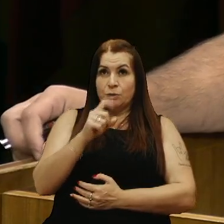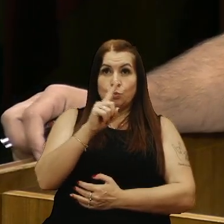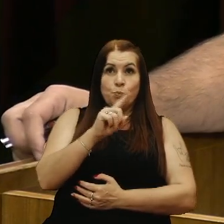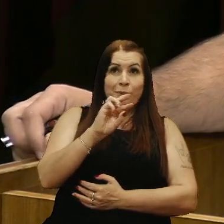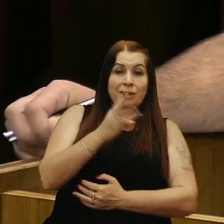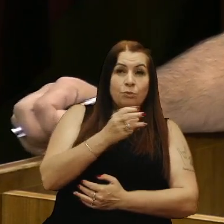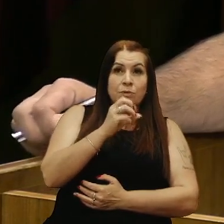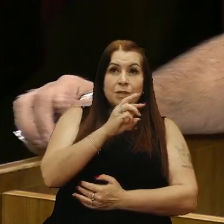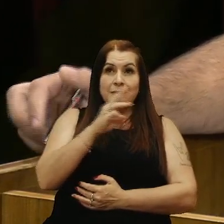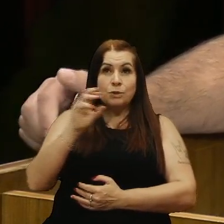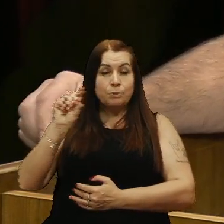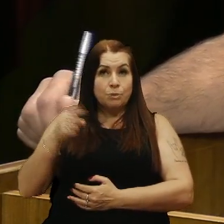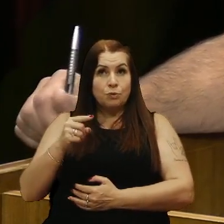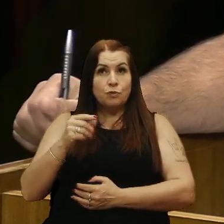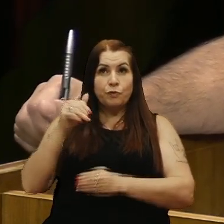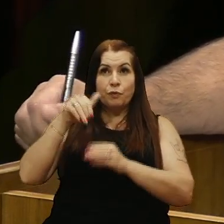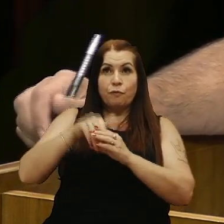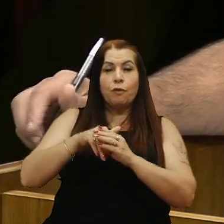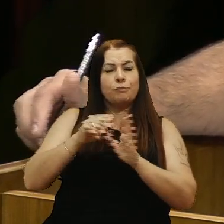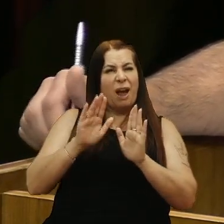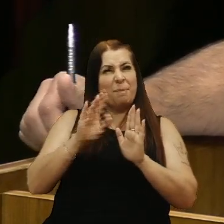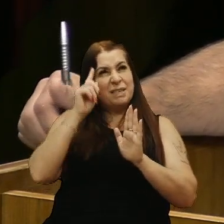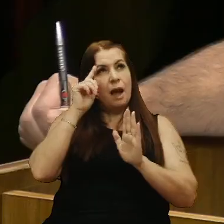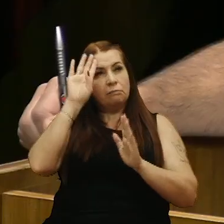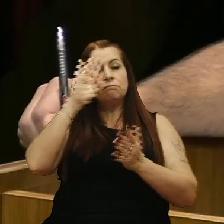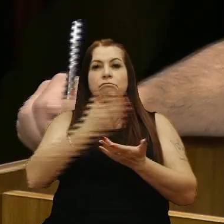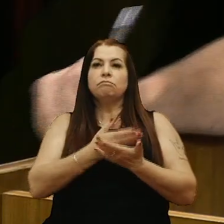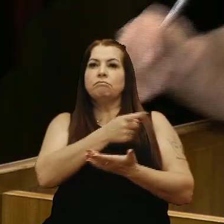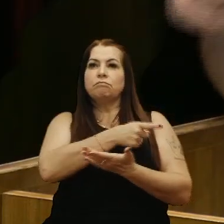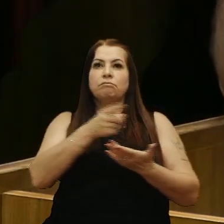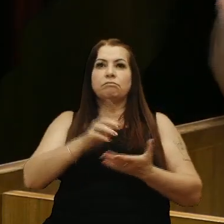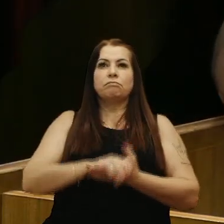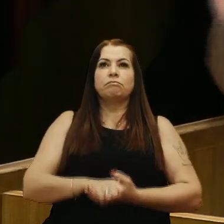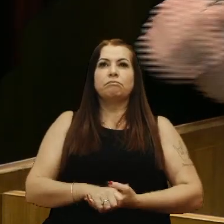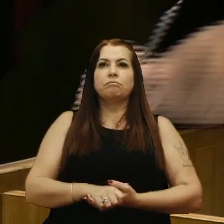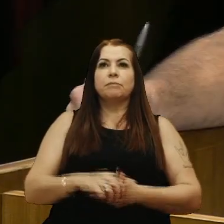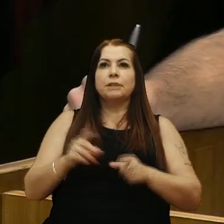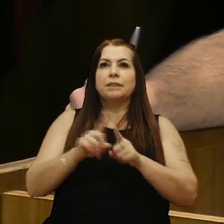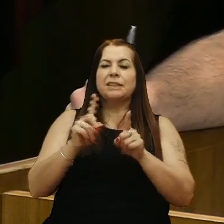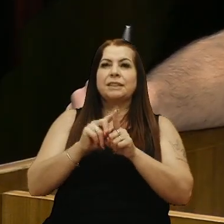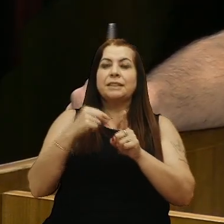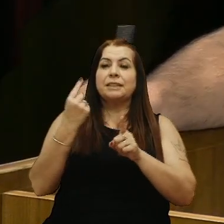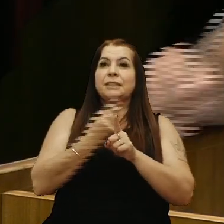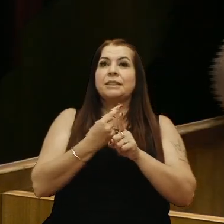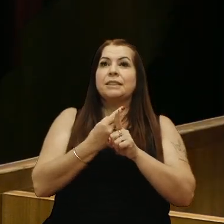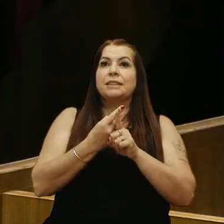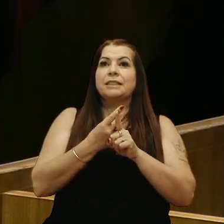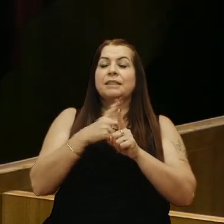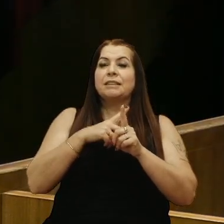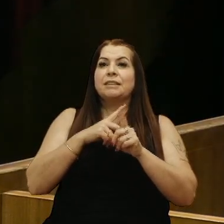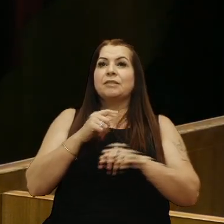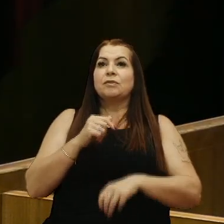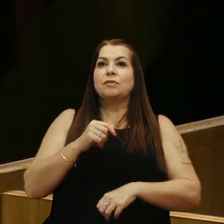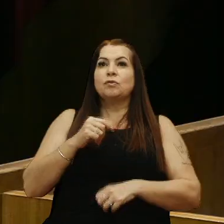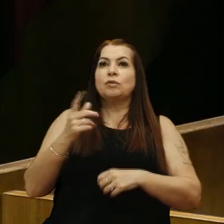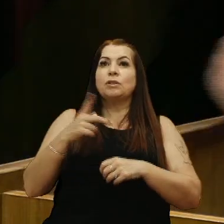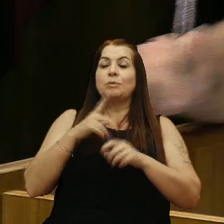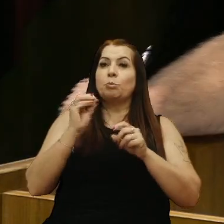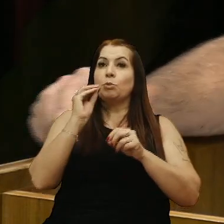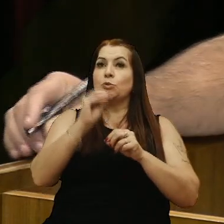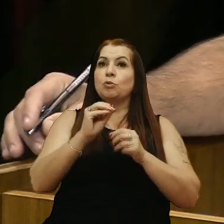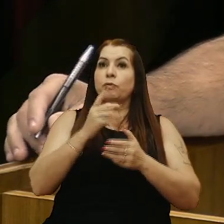R$1.300.000, um voto de confiança com o Executivo. Durante o meu voto, eu emiti as